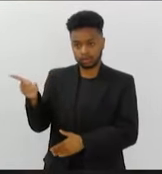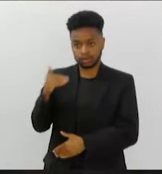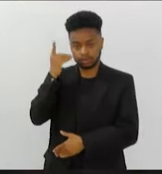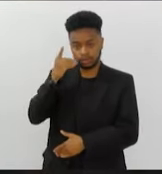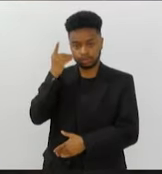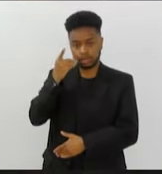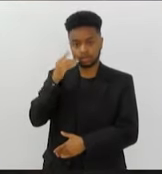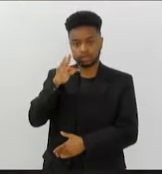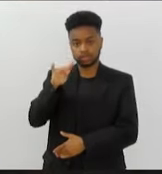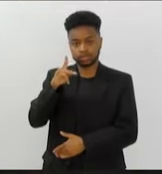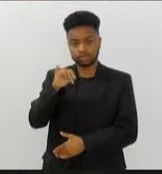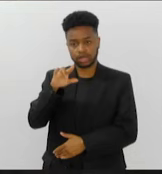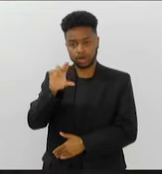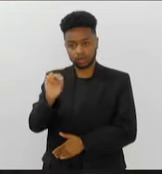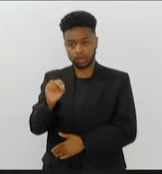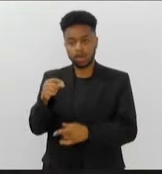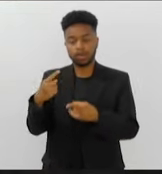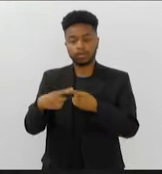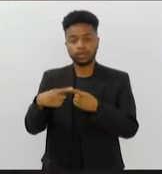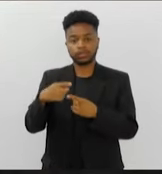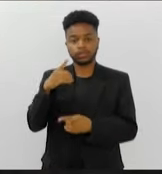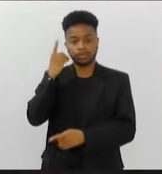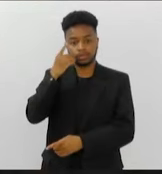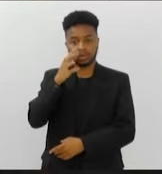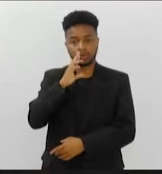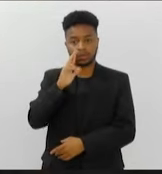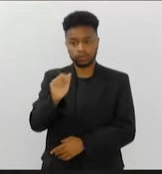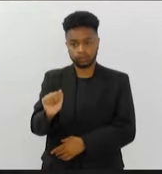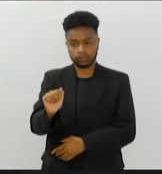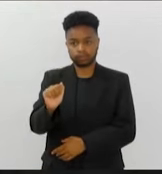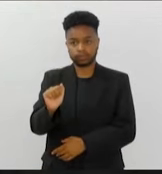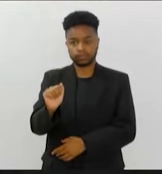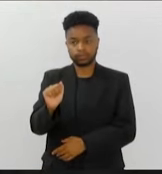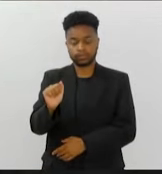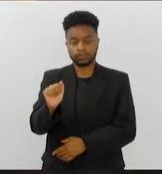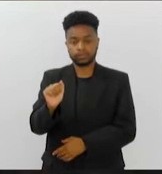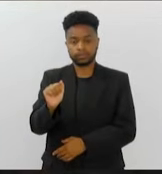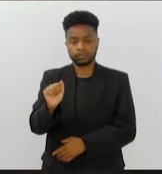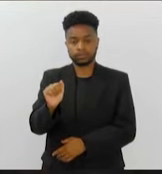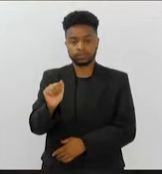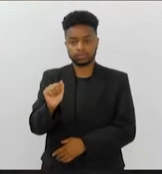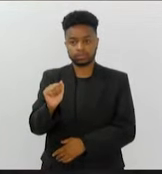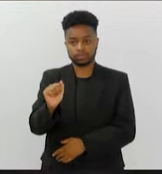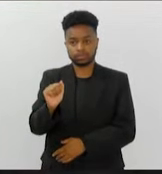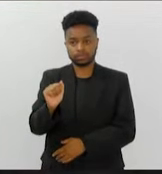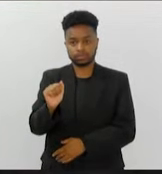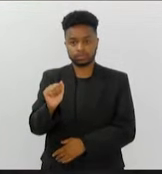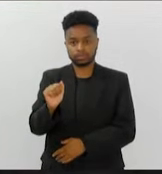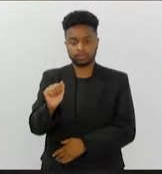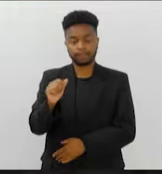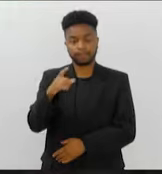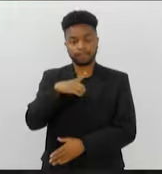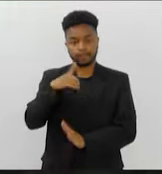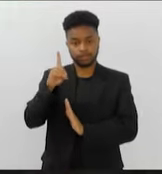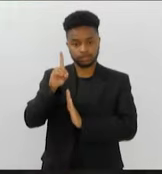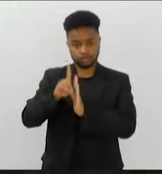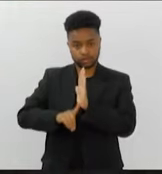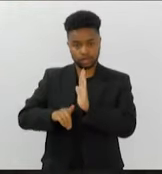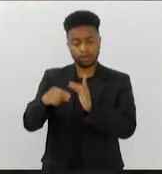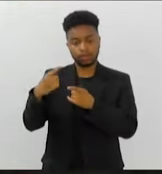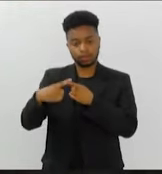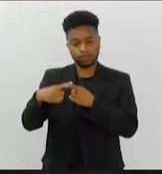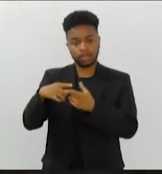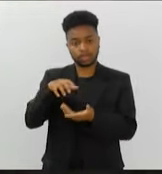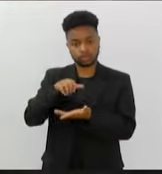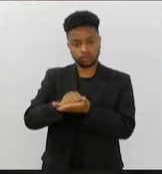Tiago Agliasso, que o deputado Rodrigo Amorim está absolutamente dentro do seu direito, onde fez um boletim de